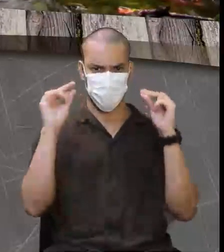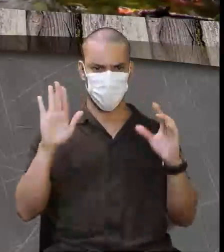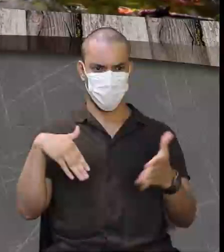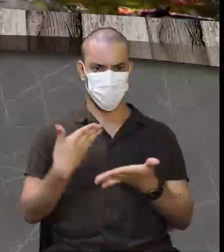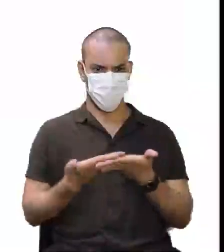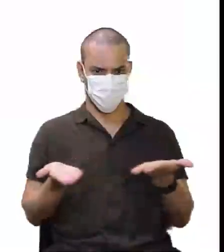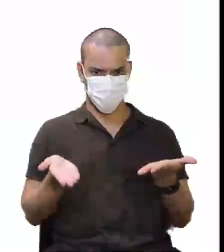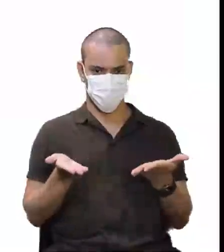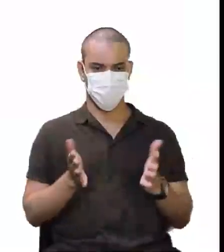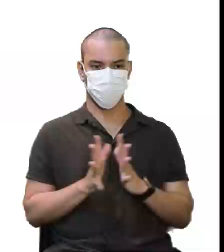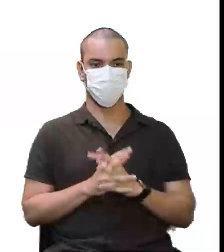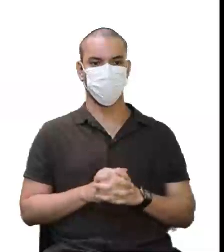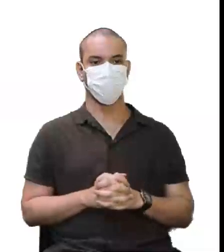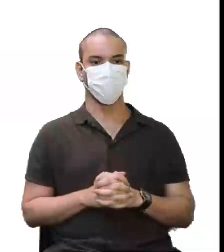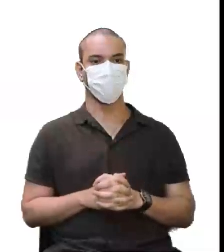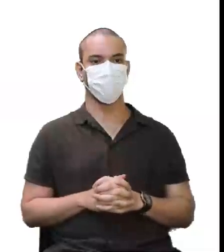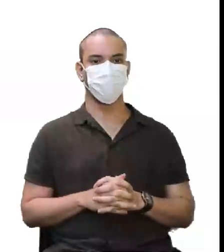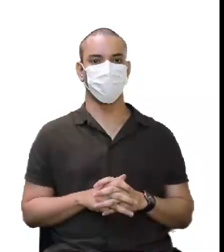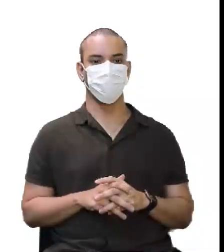Vamos lá, então.